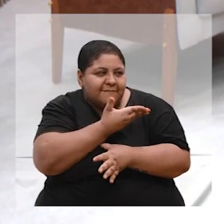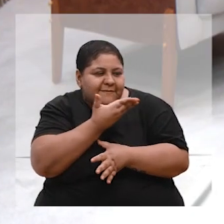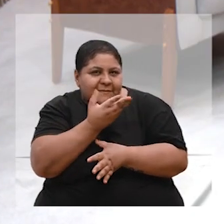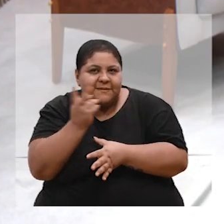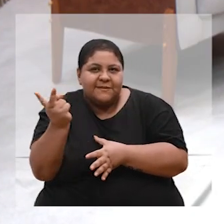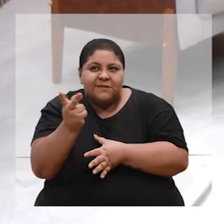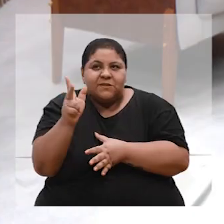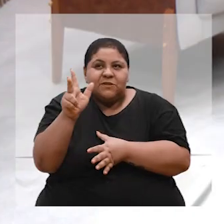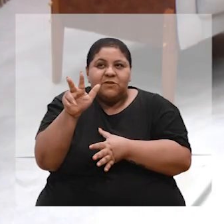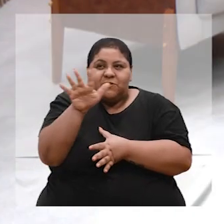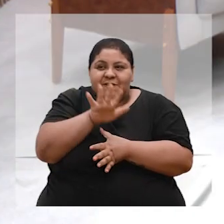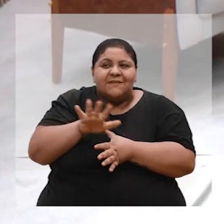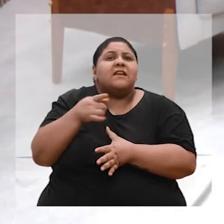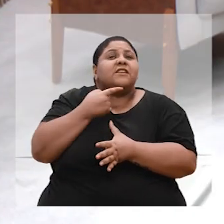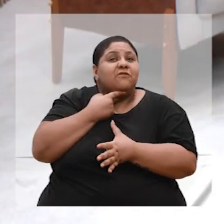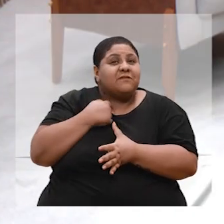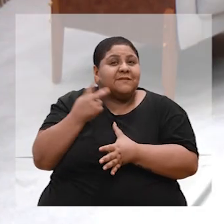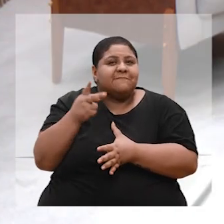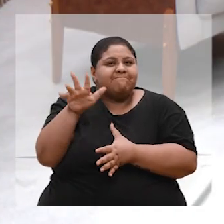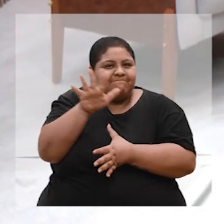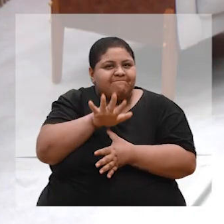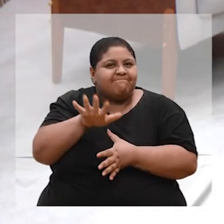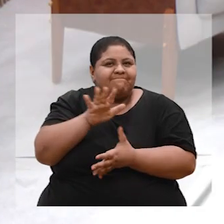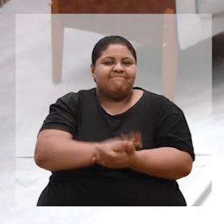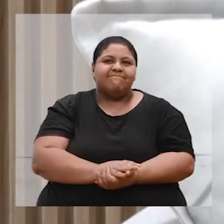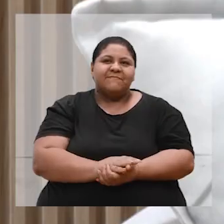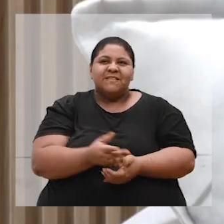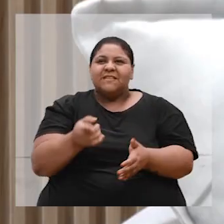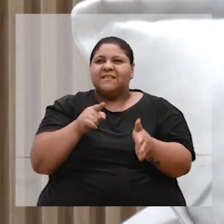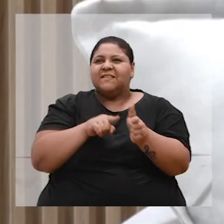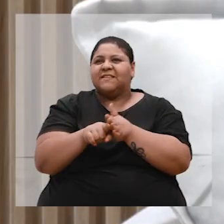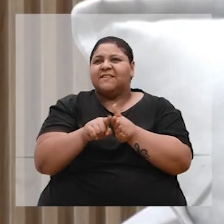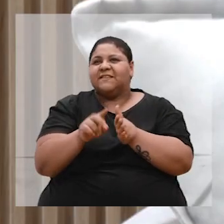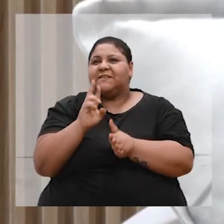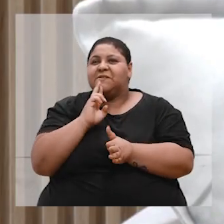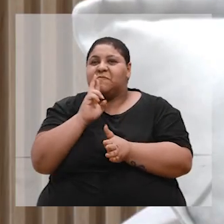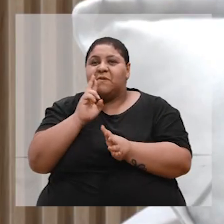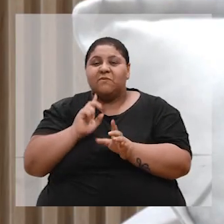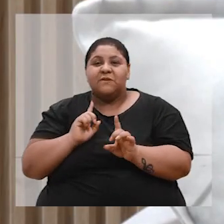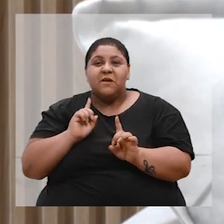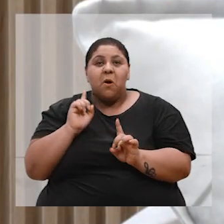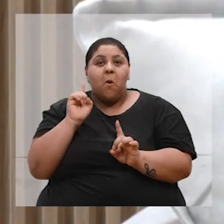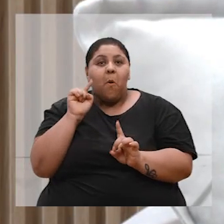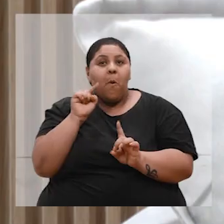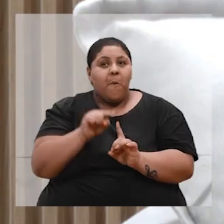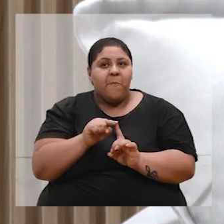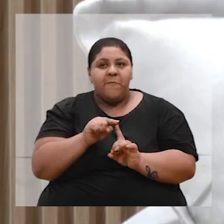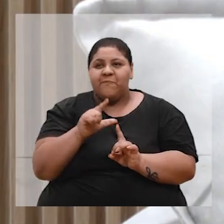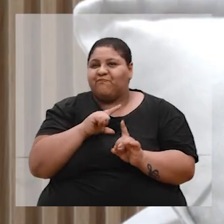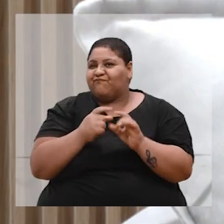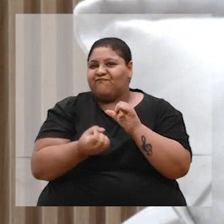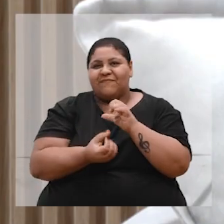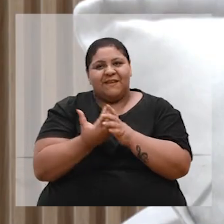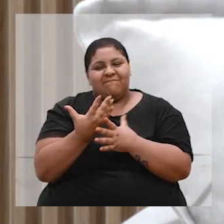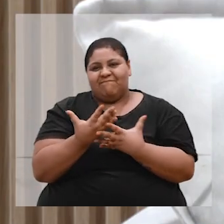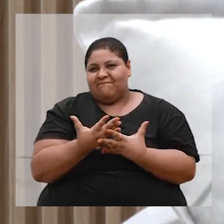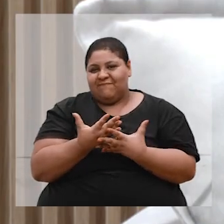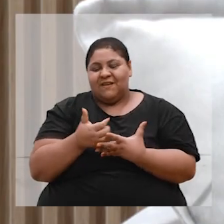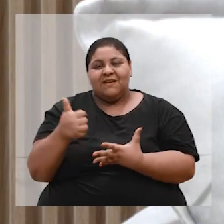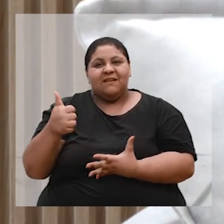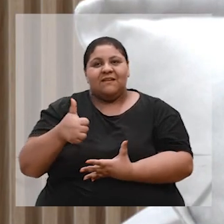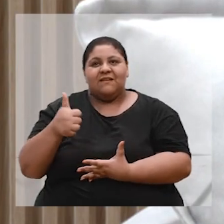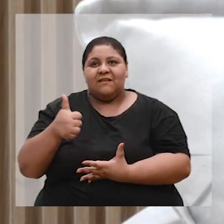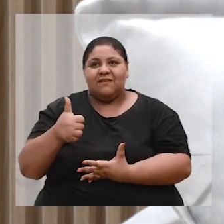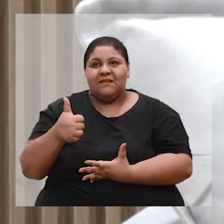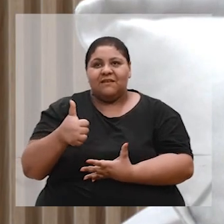este menino a essas duas áreas? E as perguntas com respostas objetivas, né, Vânia? Não existe